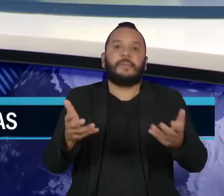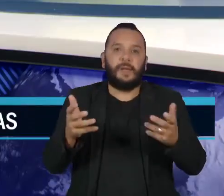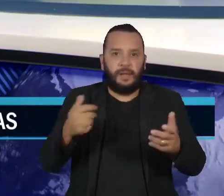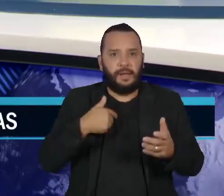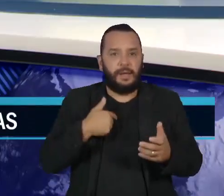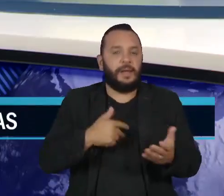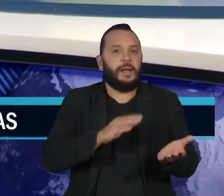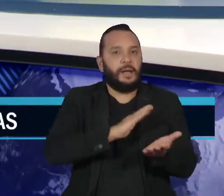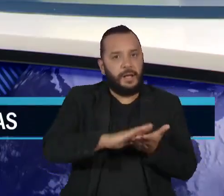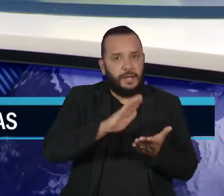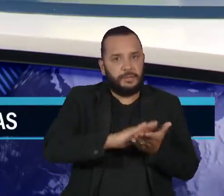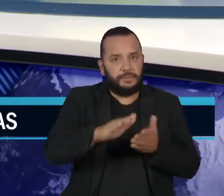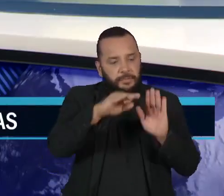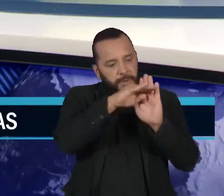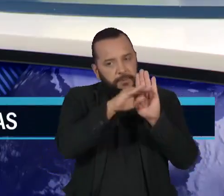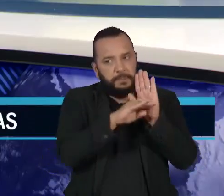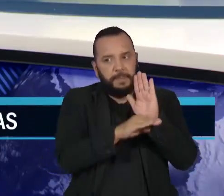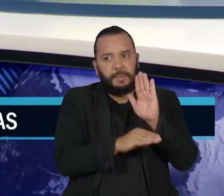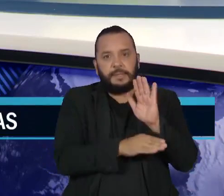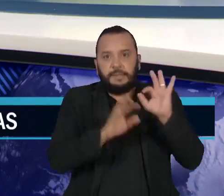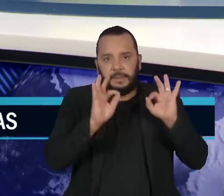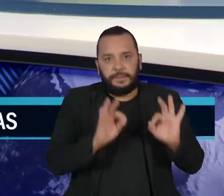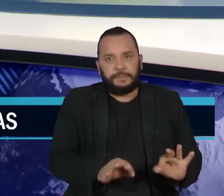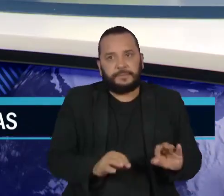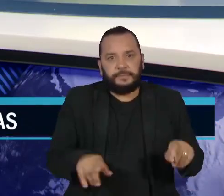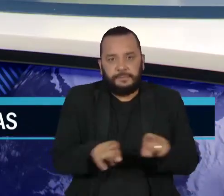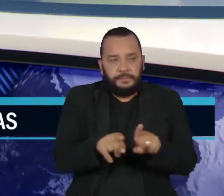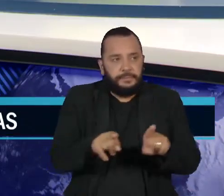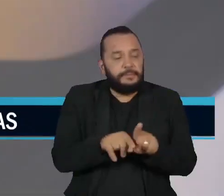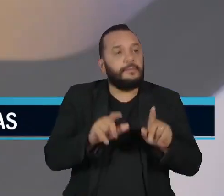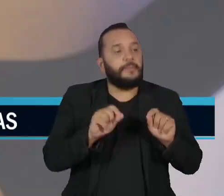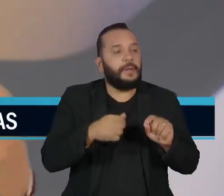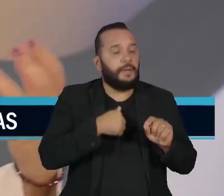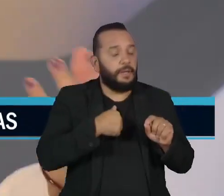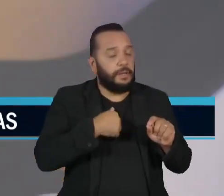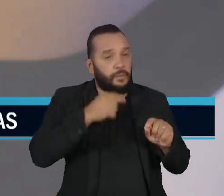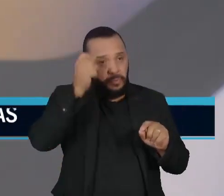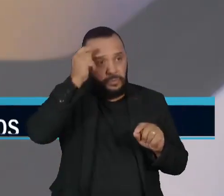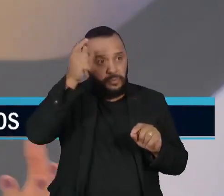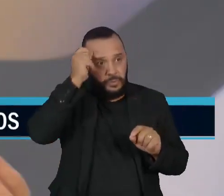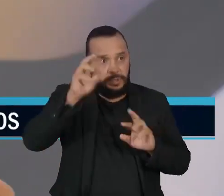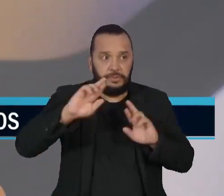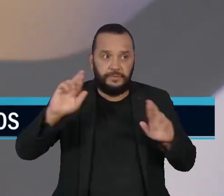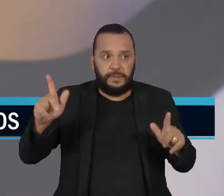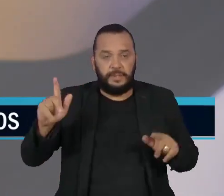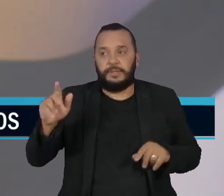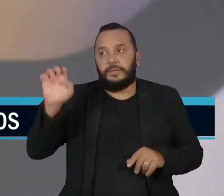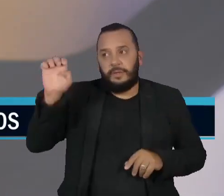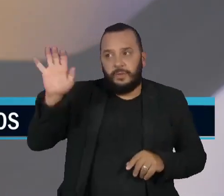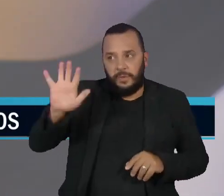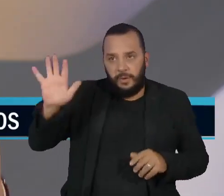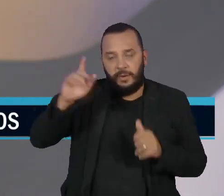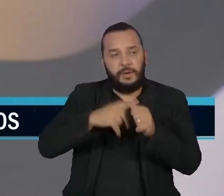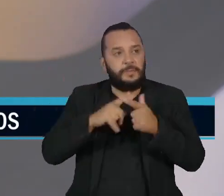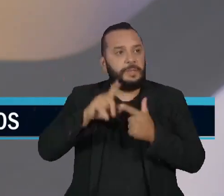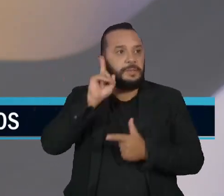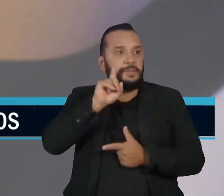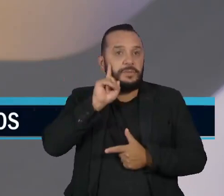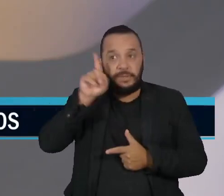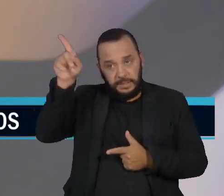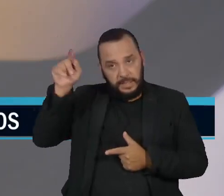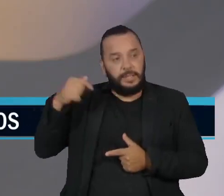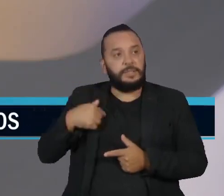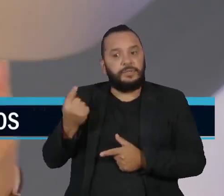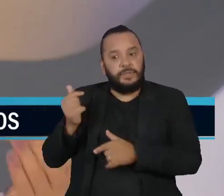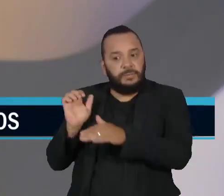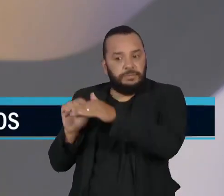com as suas finanças, né? Mas também há diferenças culturais, né? Europa, americanos, eles tendem a poupar mais os